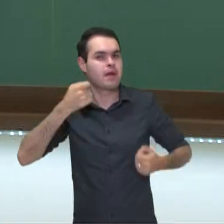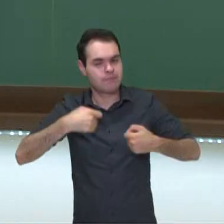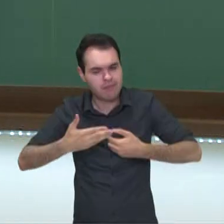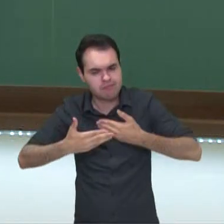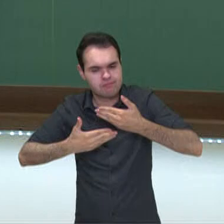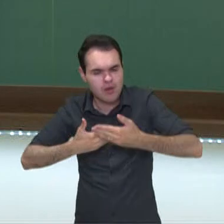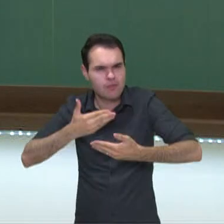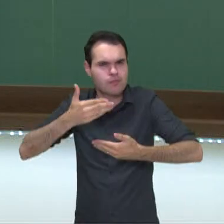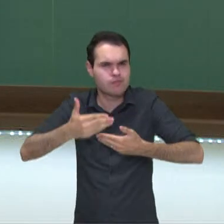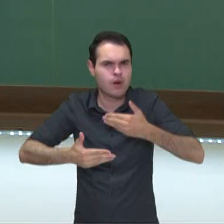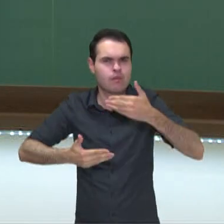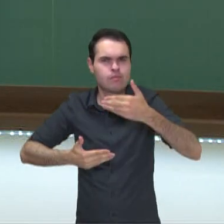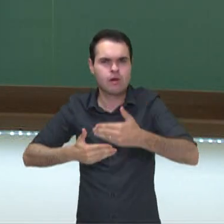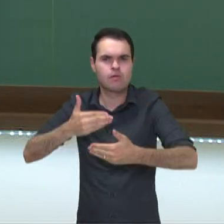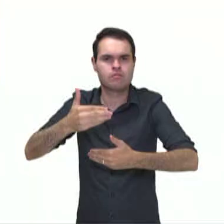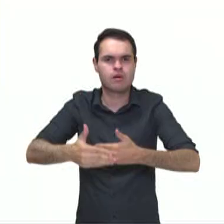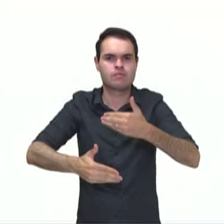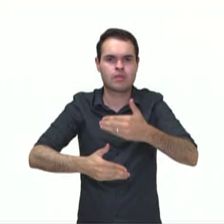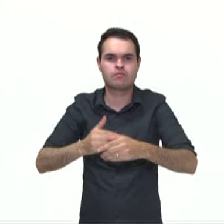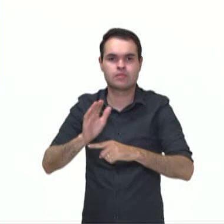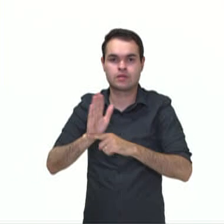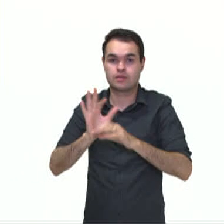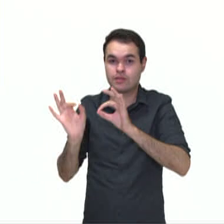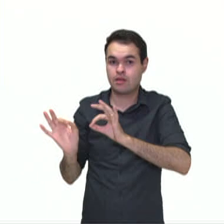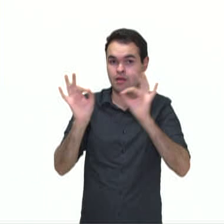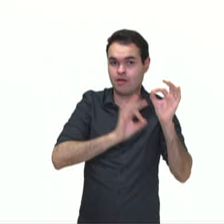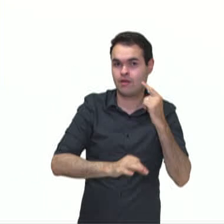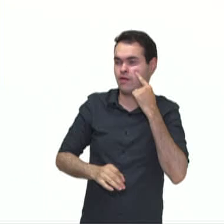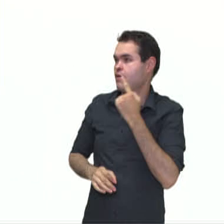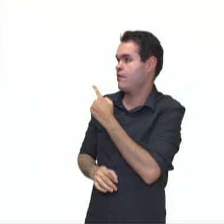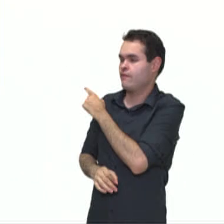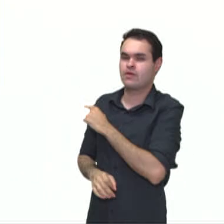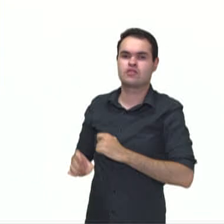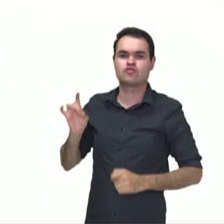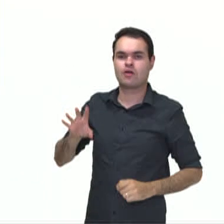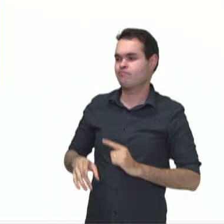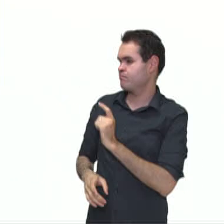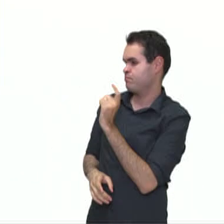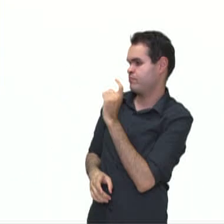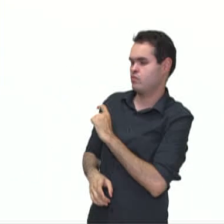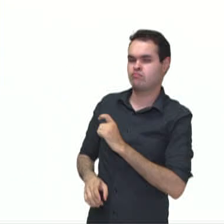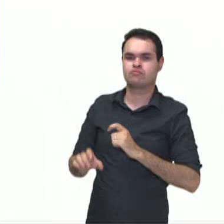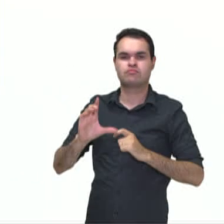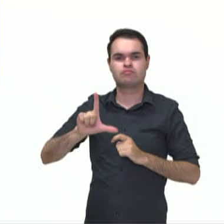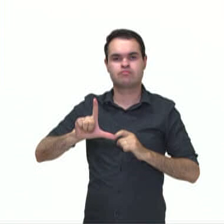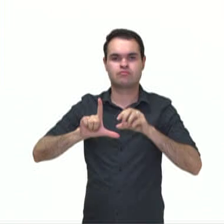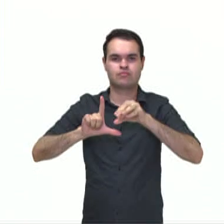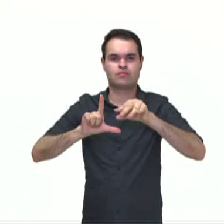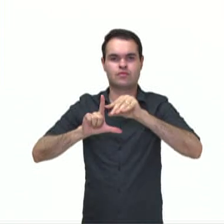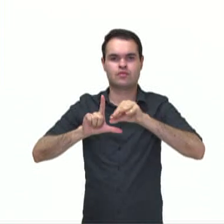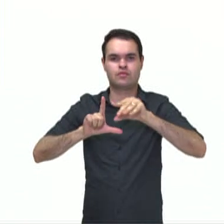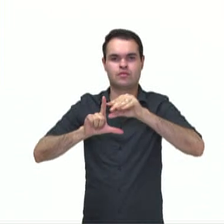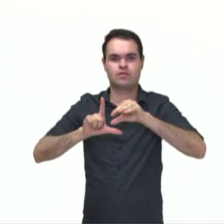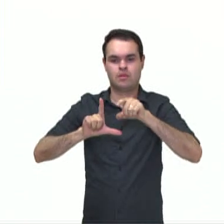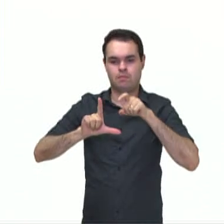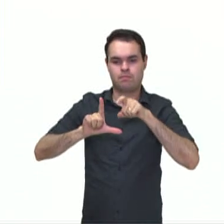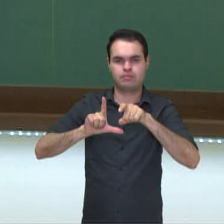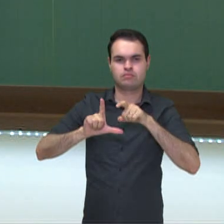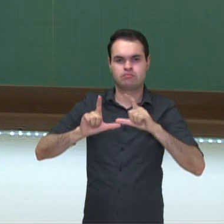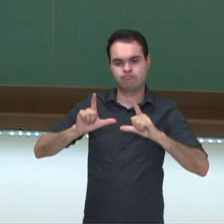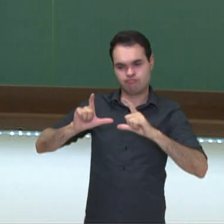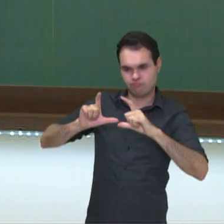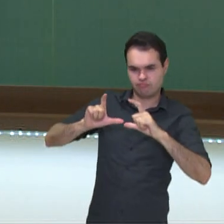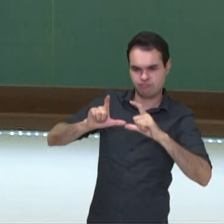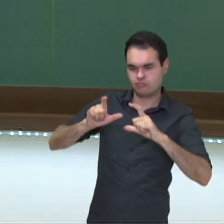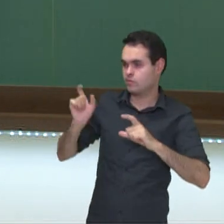aos pouquinhos, tá? Veja um vídeo só apontando o seu celular aqui para esse QR Code e com certeza essa fala vai